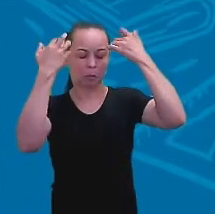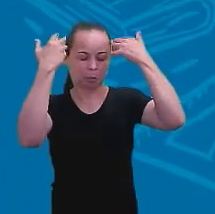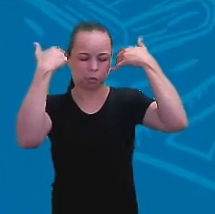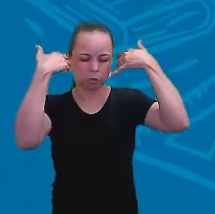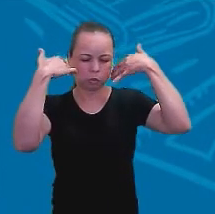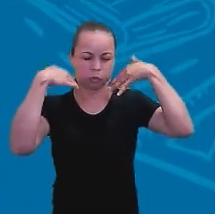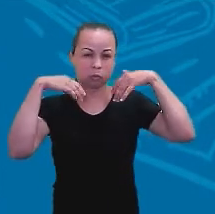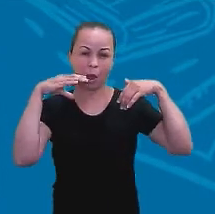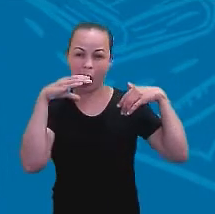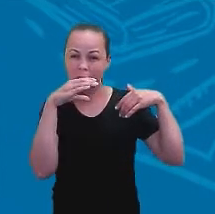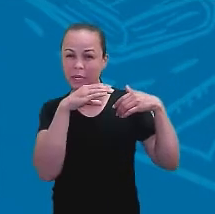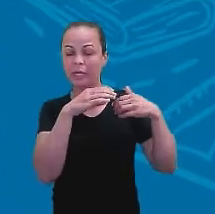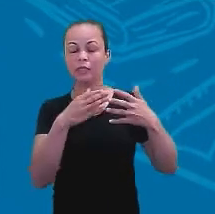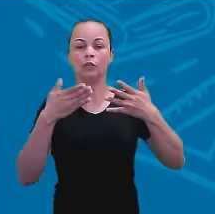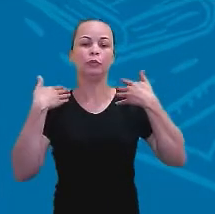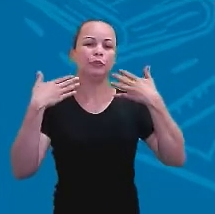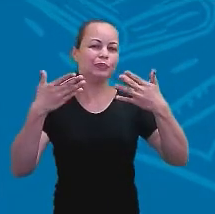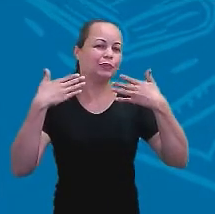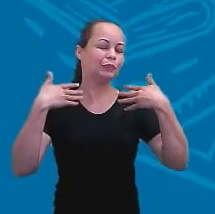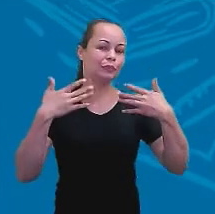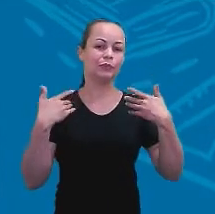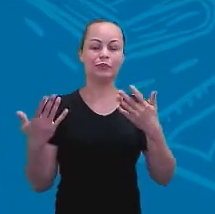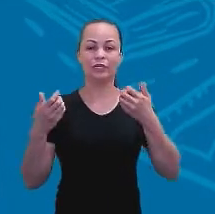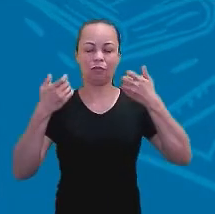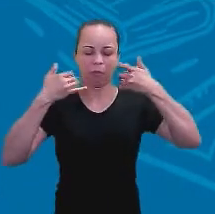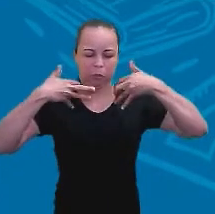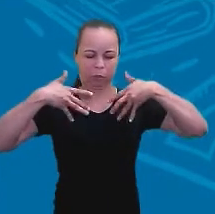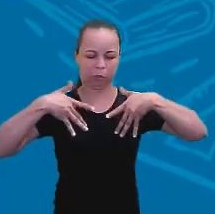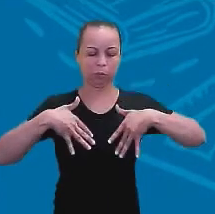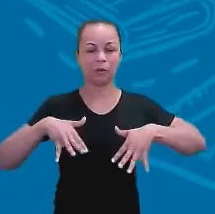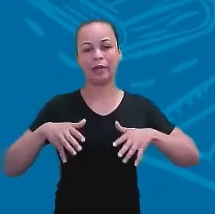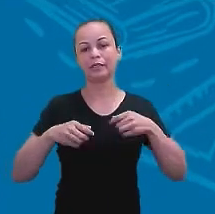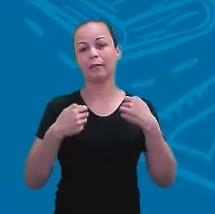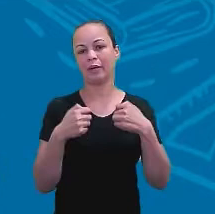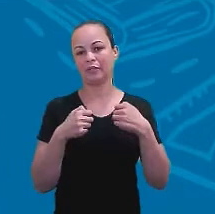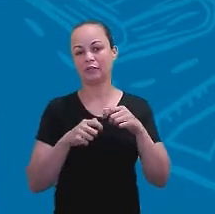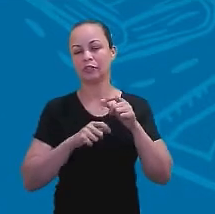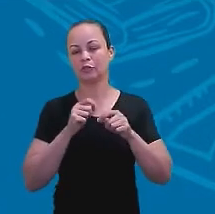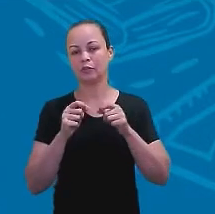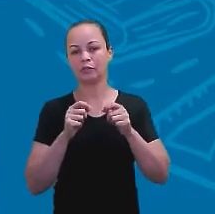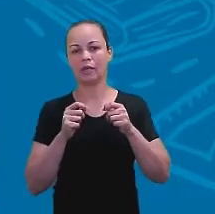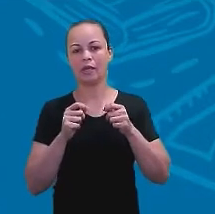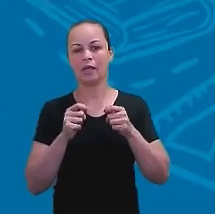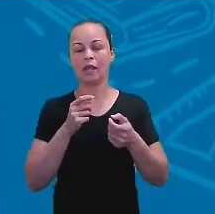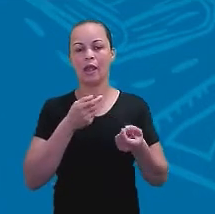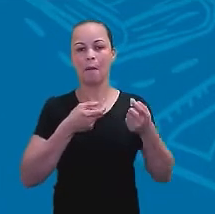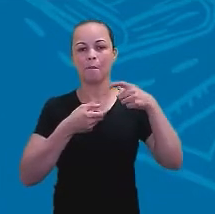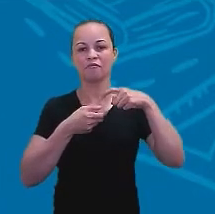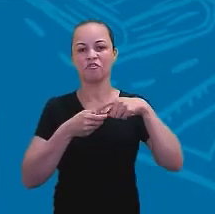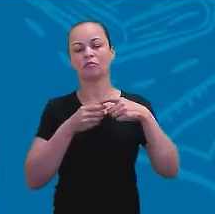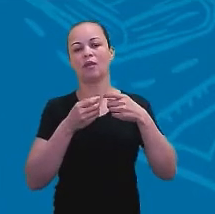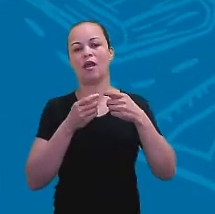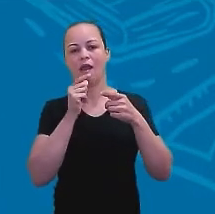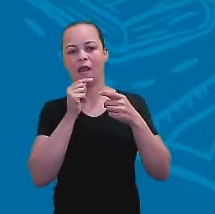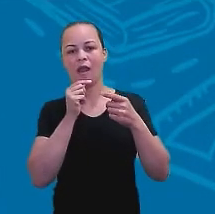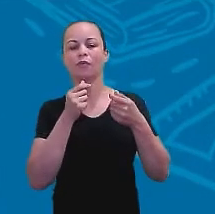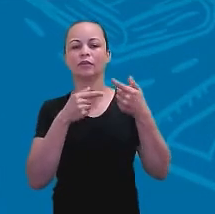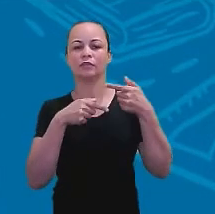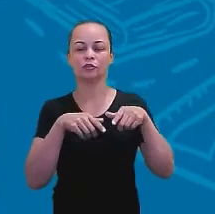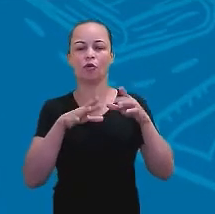bastante, perdendo bastante líquido para o meio ambiente, e a gente precisa repor todo esse líquido, né,